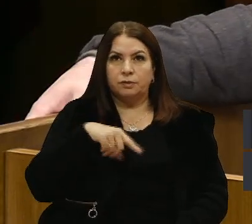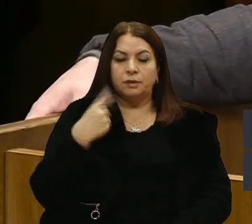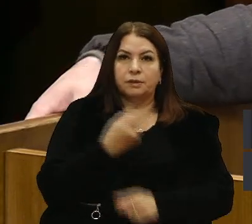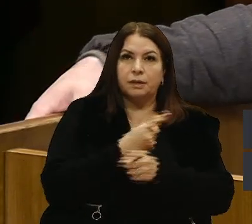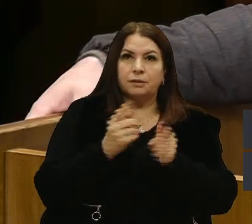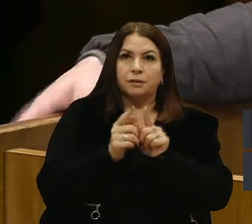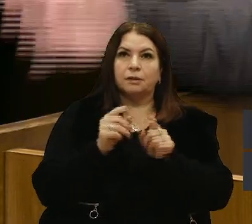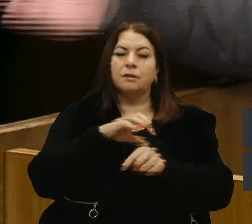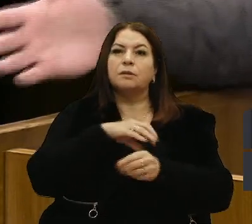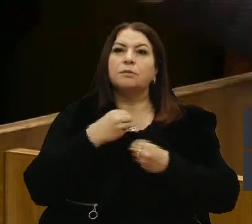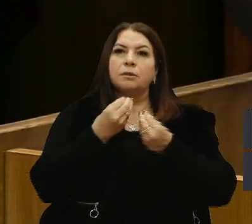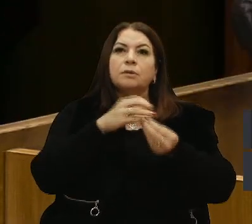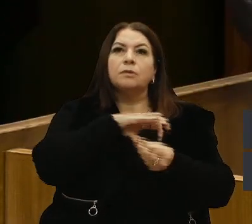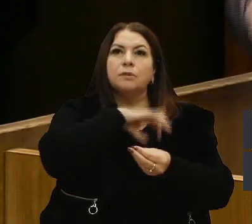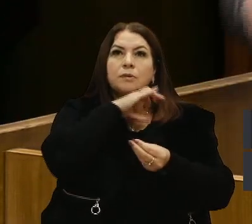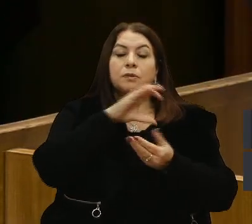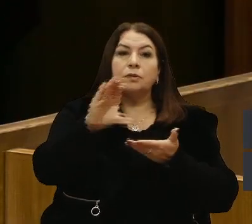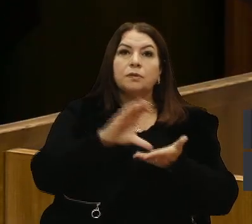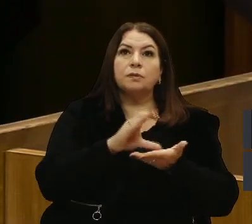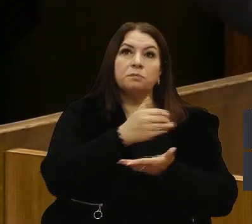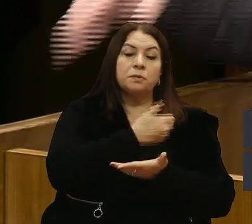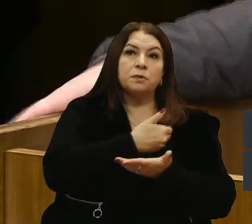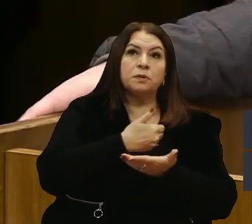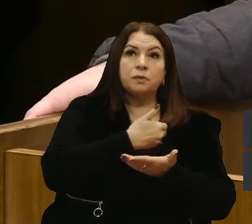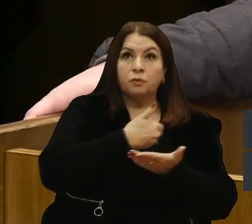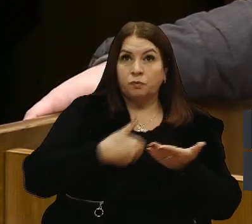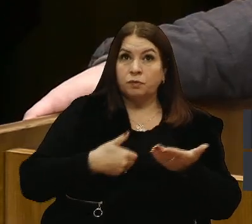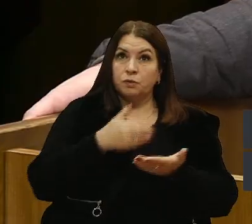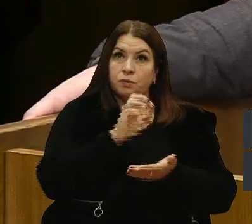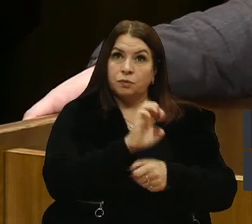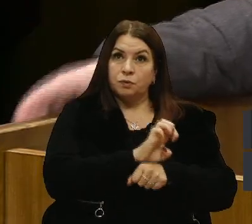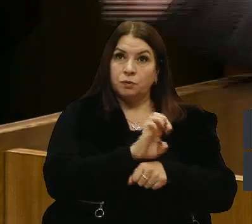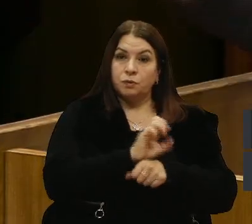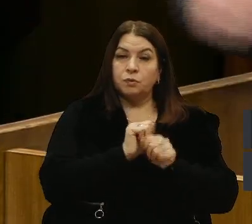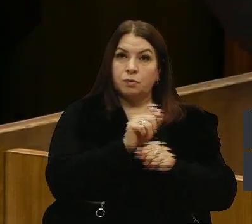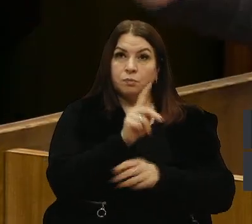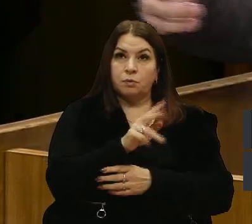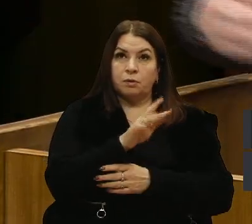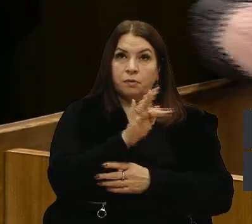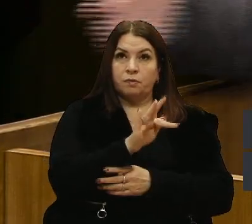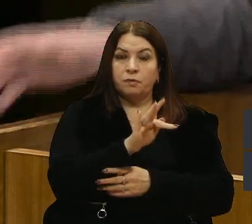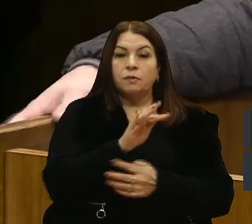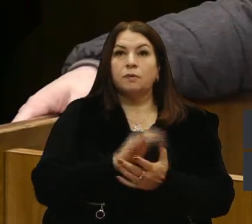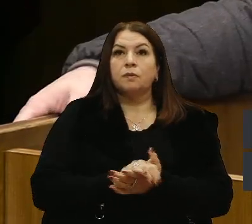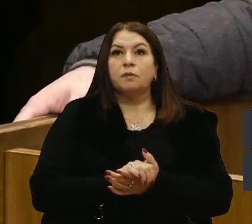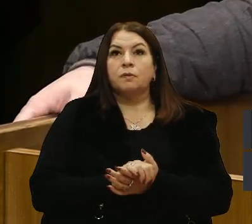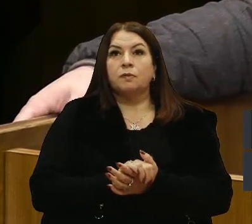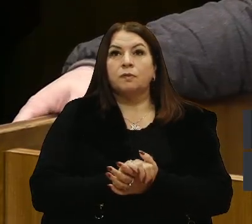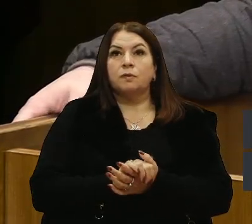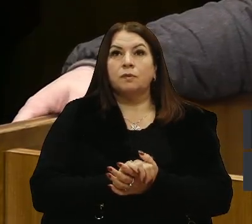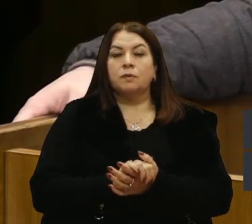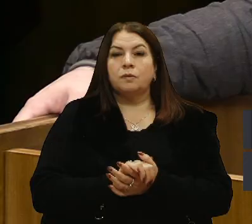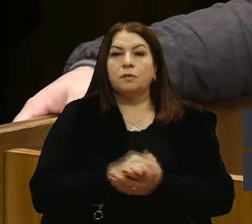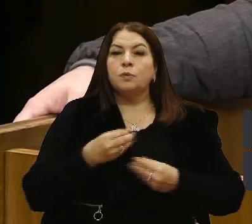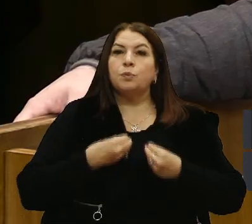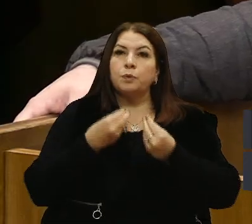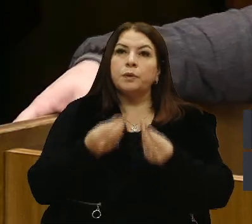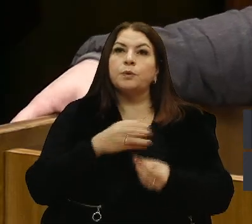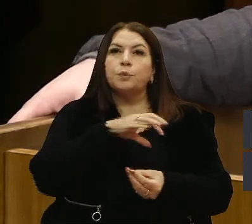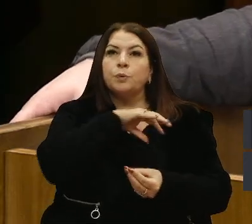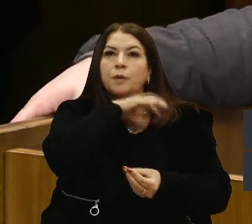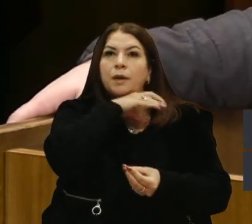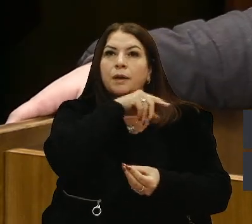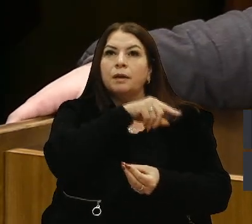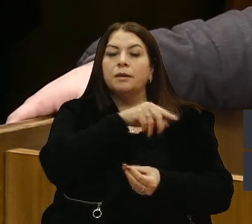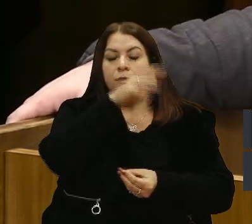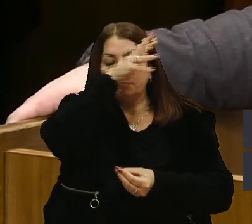doação de terreno, e a verba do governo estadual também está sendo feita com a PRF, verba da PRF e doação do terreno